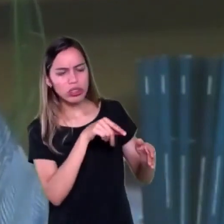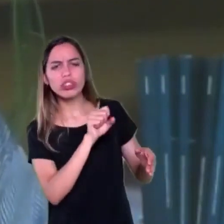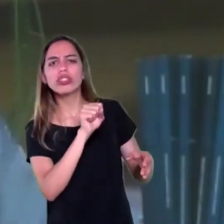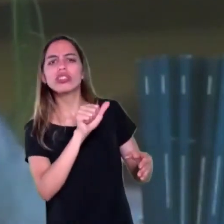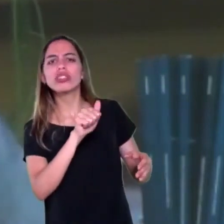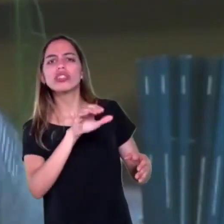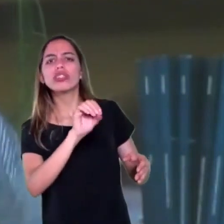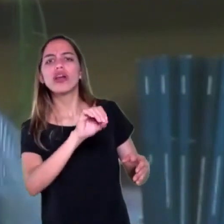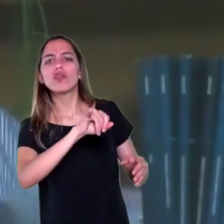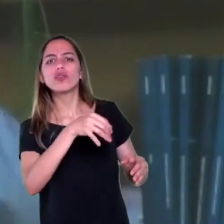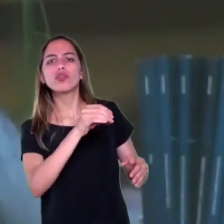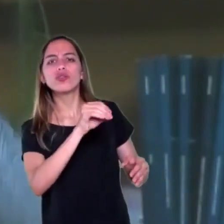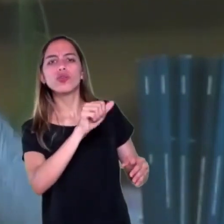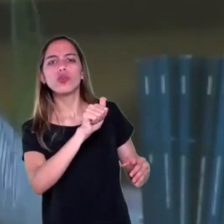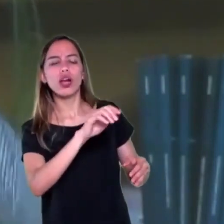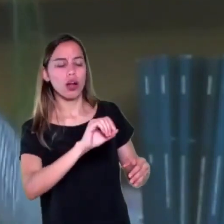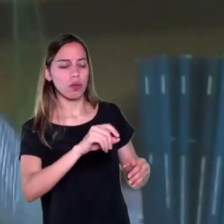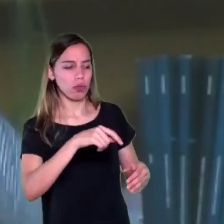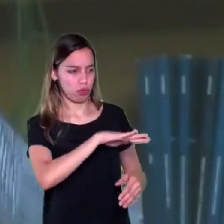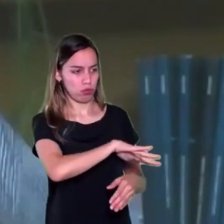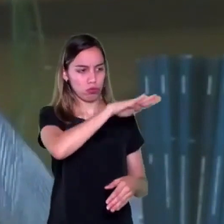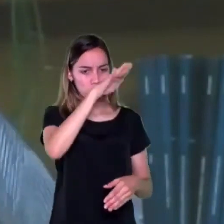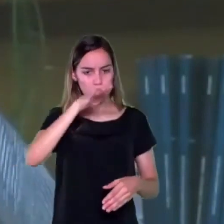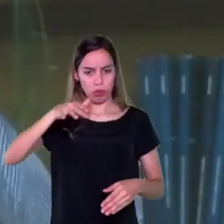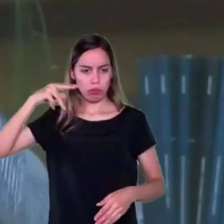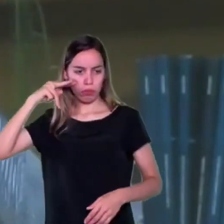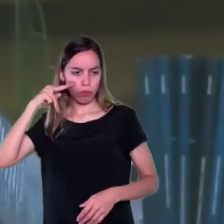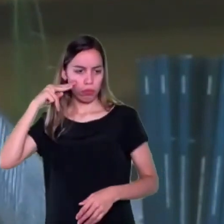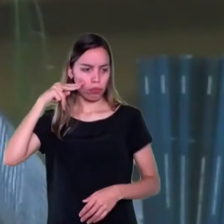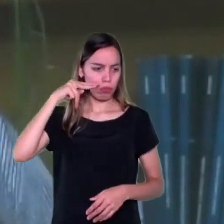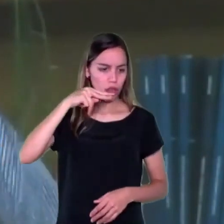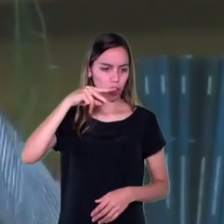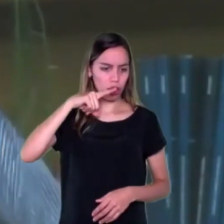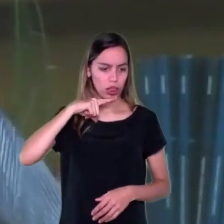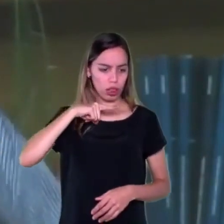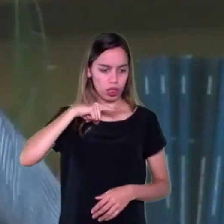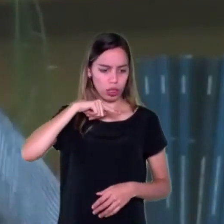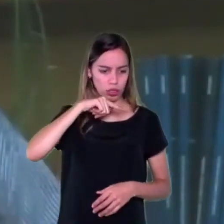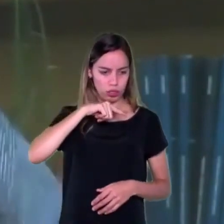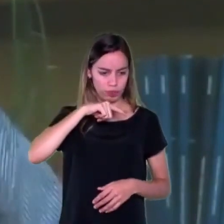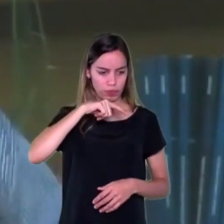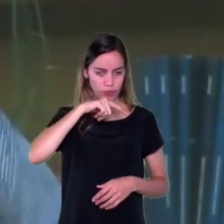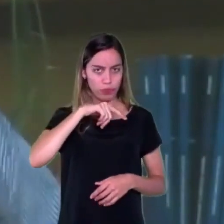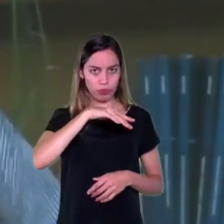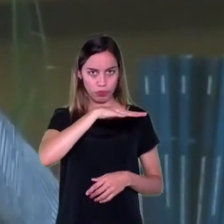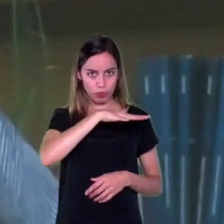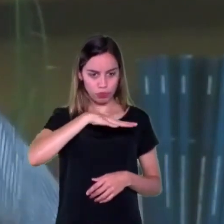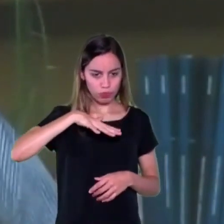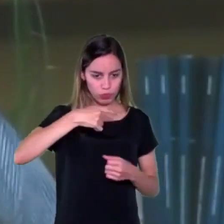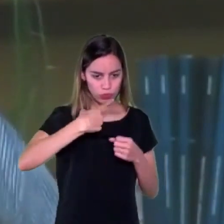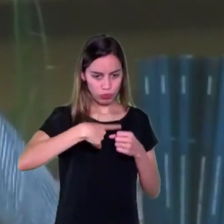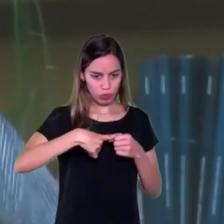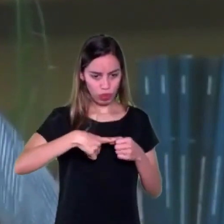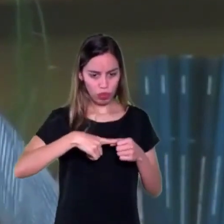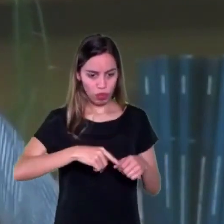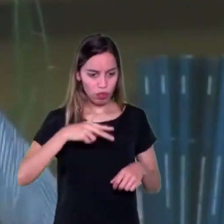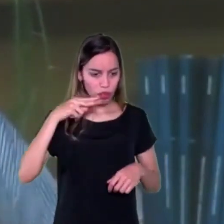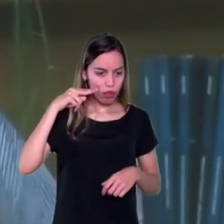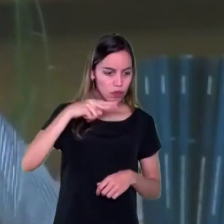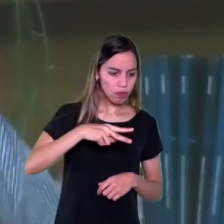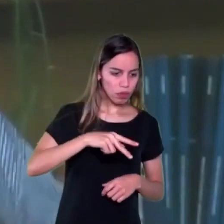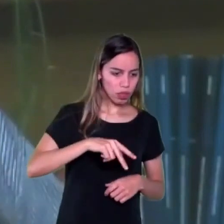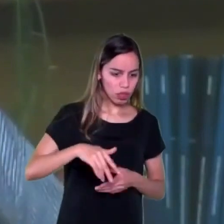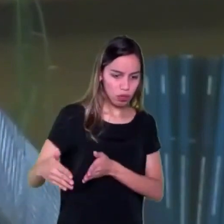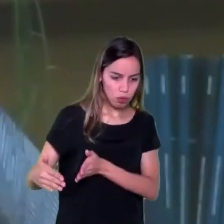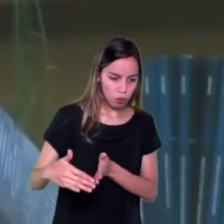tinha do Alto do Rosário, onde foi instalado o arraial, é que o rio subia, então São João